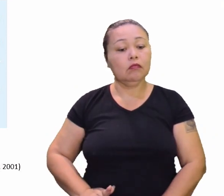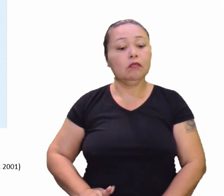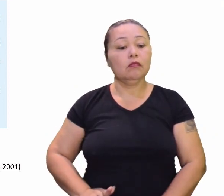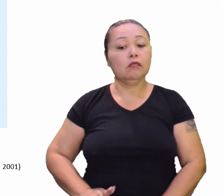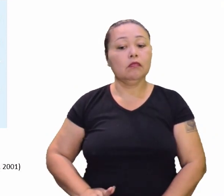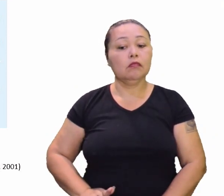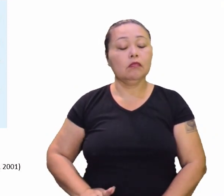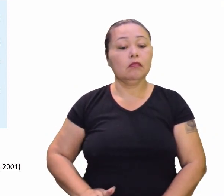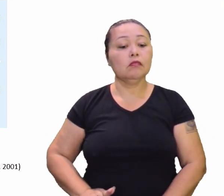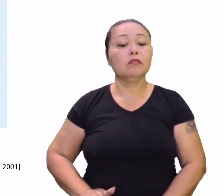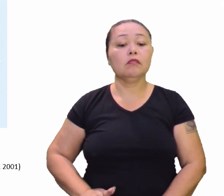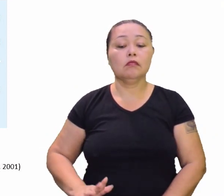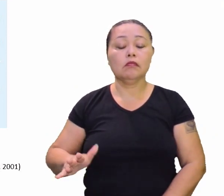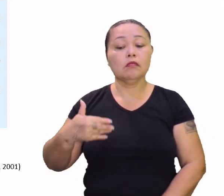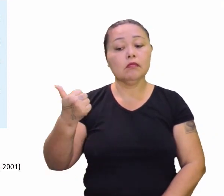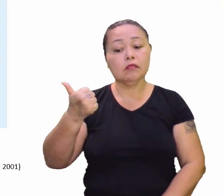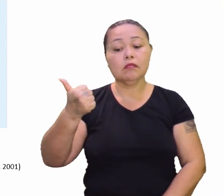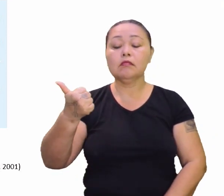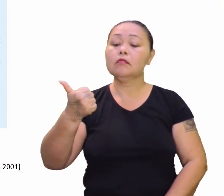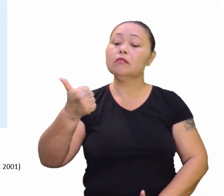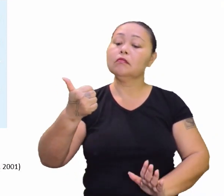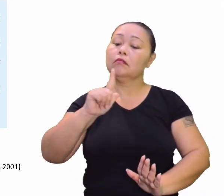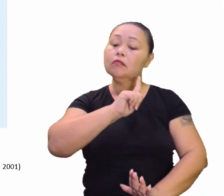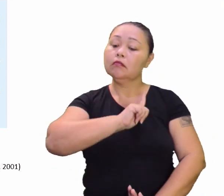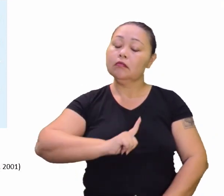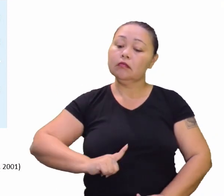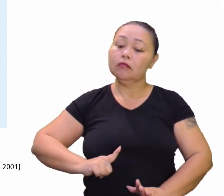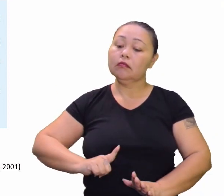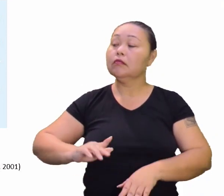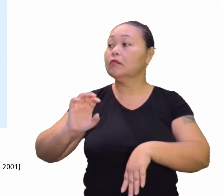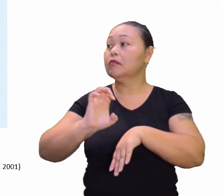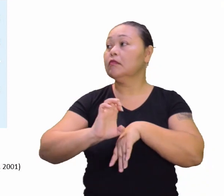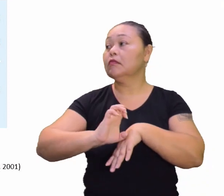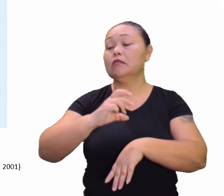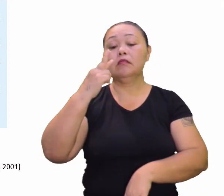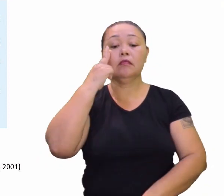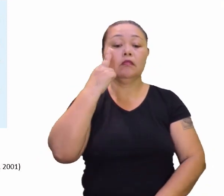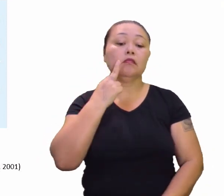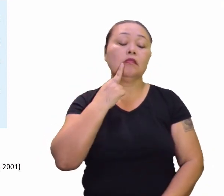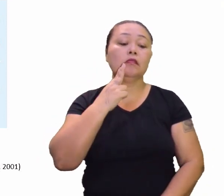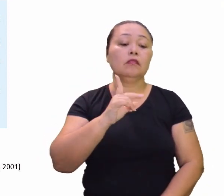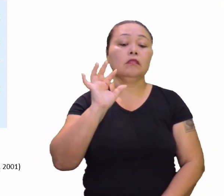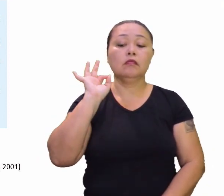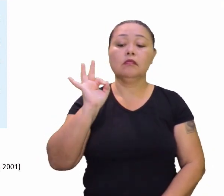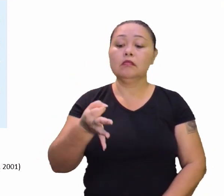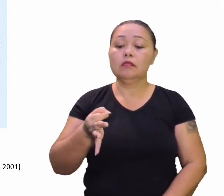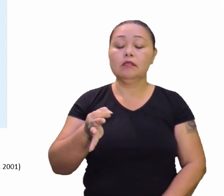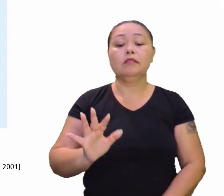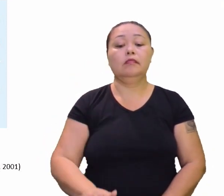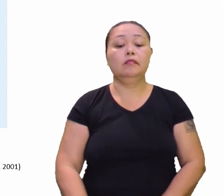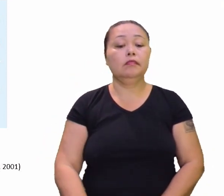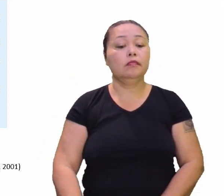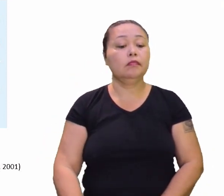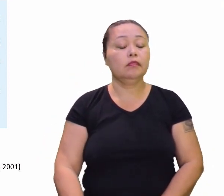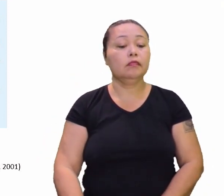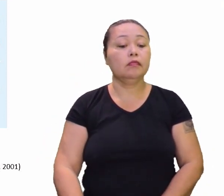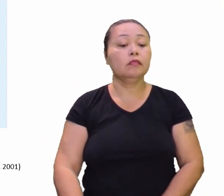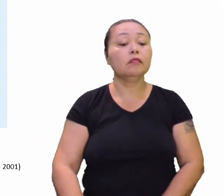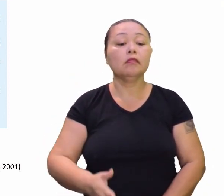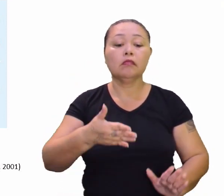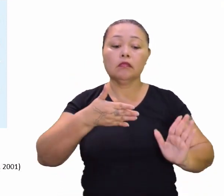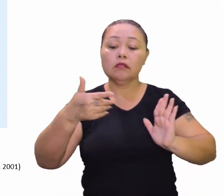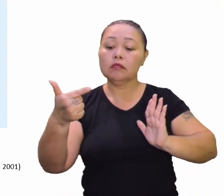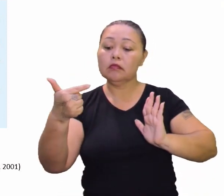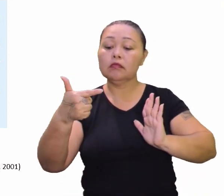Teixeira como nosso primeiro governador do estado de Rondônia. Certo, professor Jorge? É isso aí.